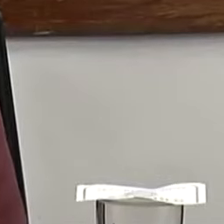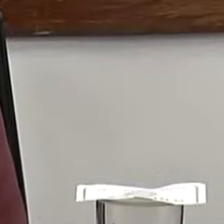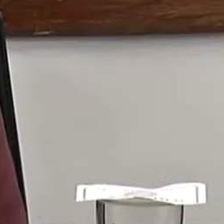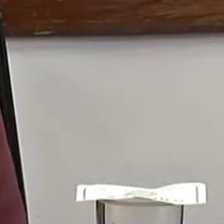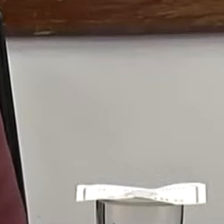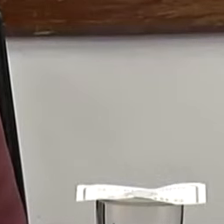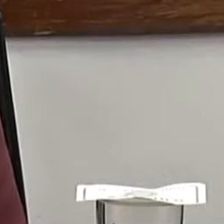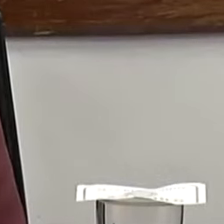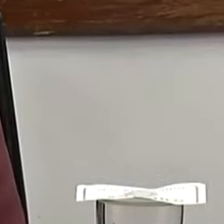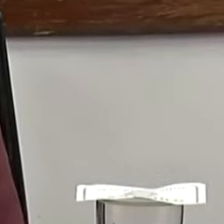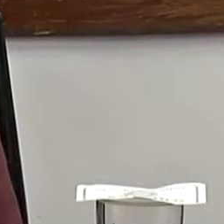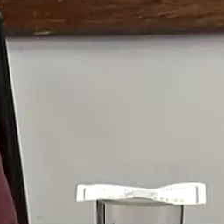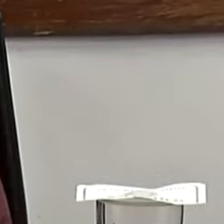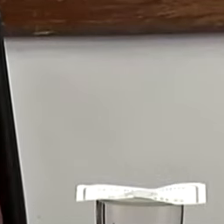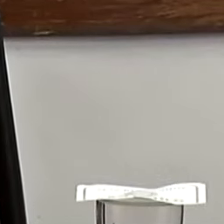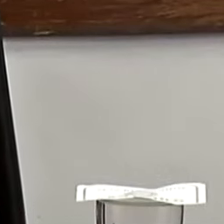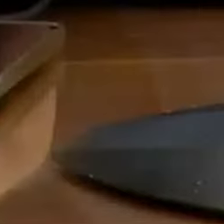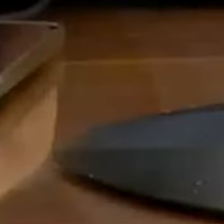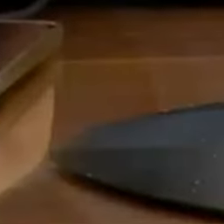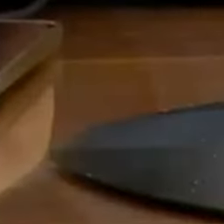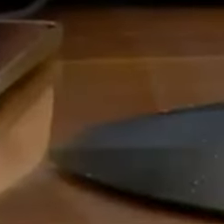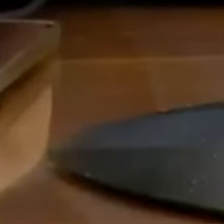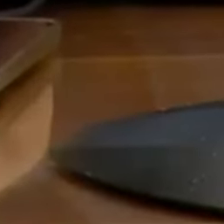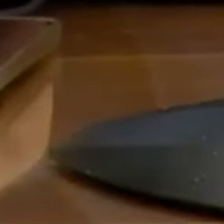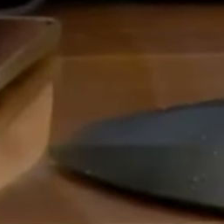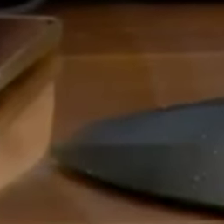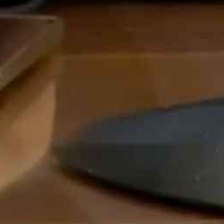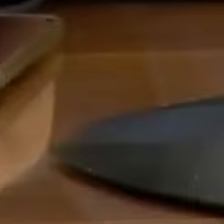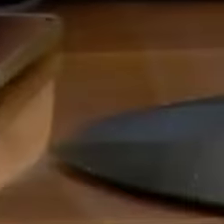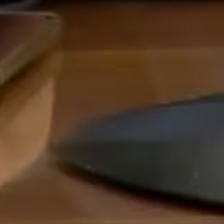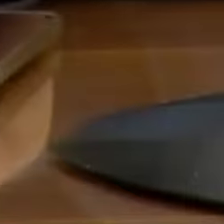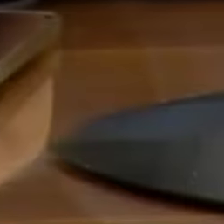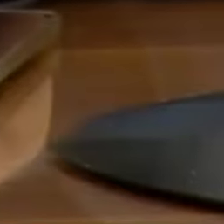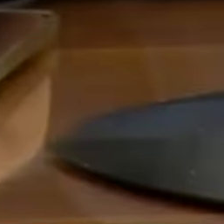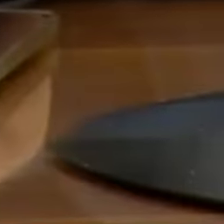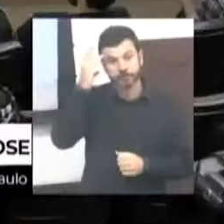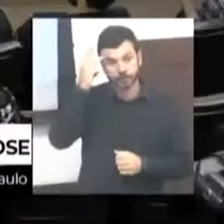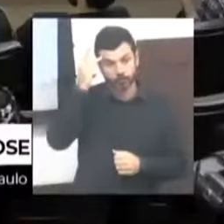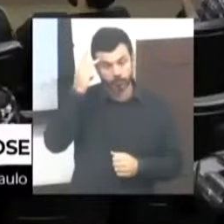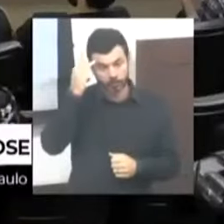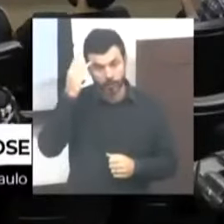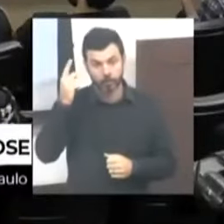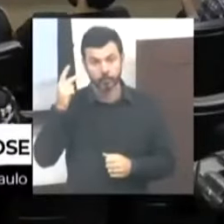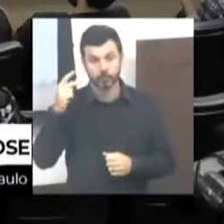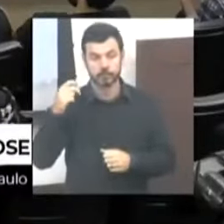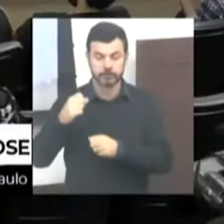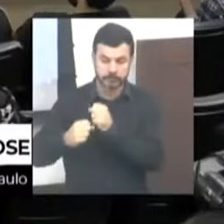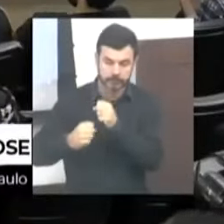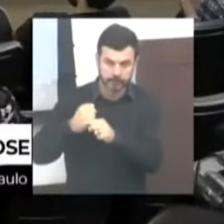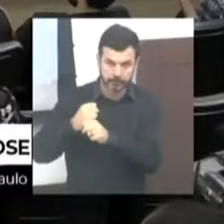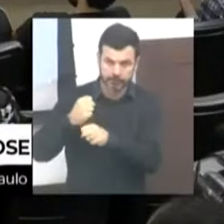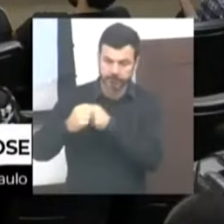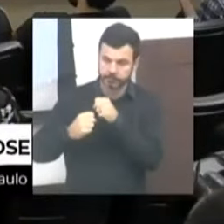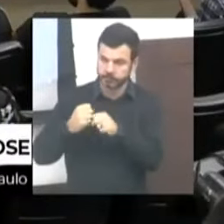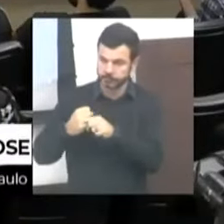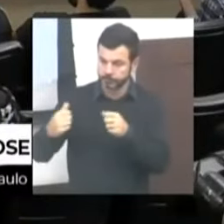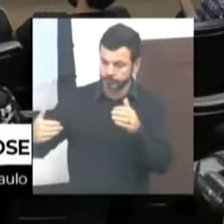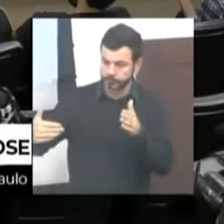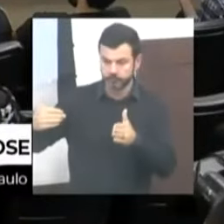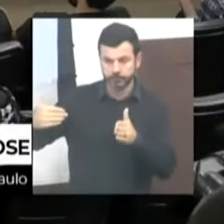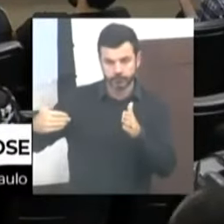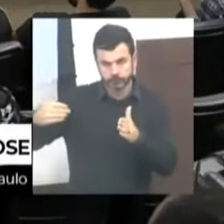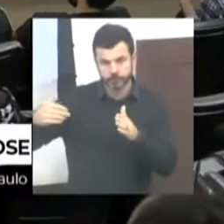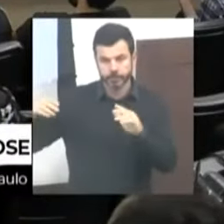breve resumo das principais ações do município e destacaram os avanços obtidos nos últimos anos a gente tem uma queda das